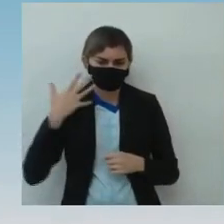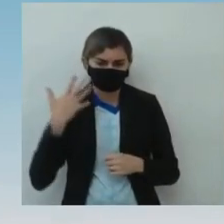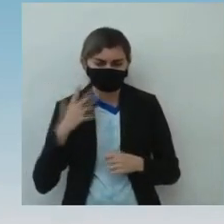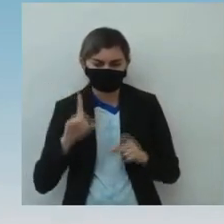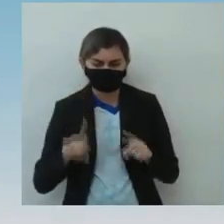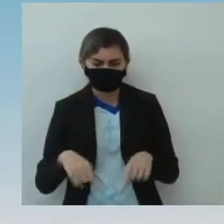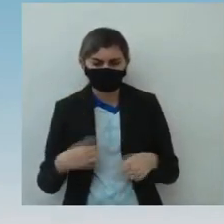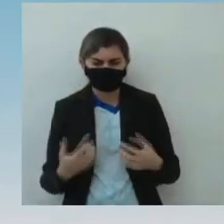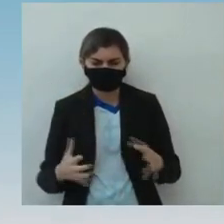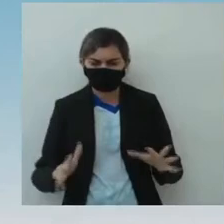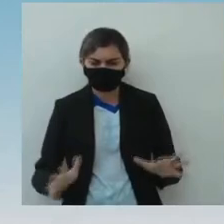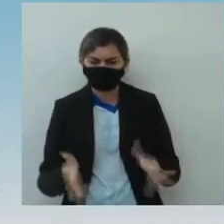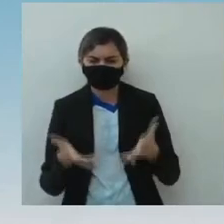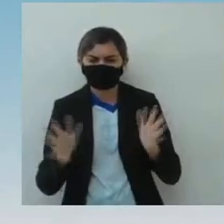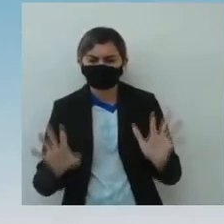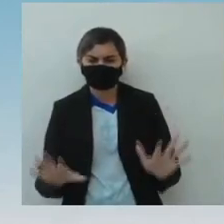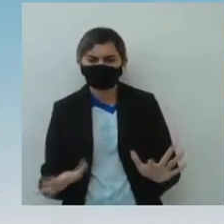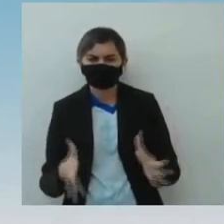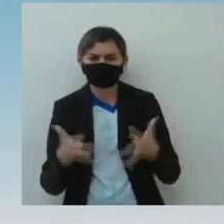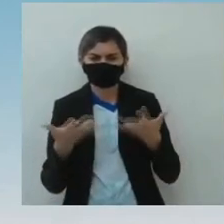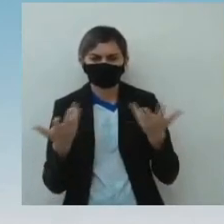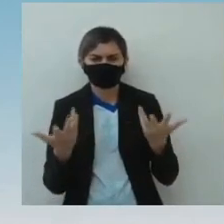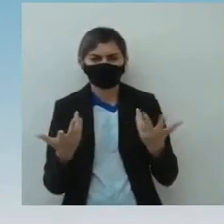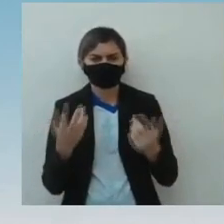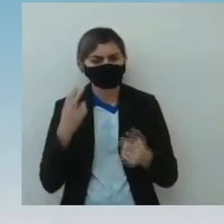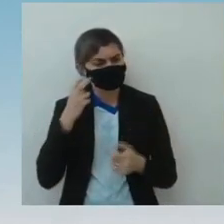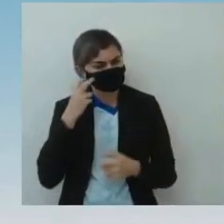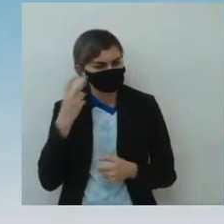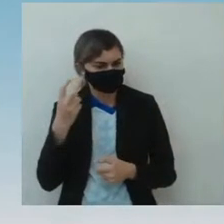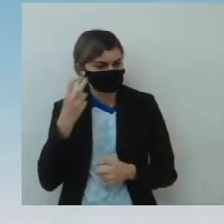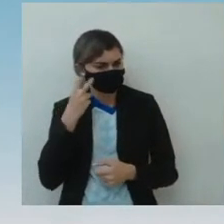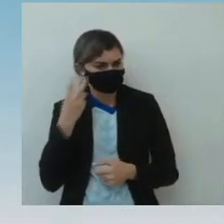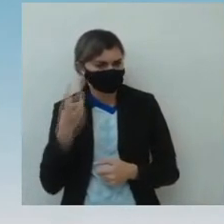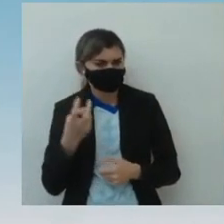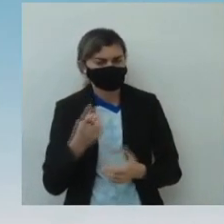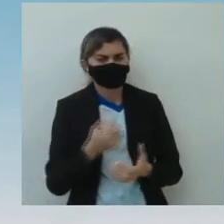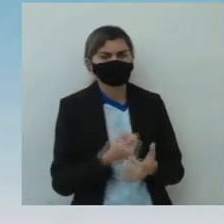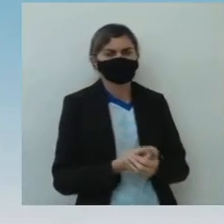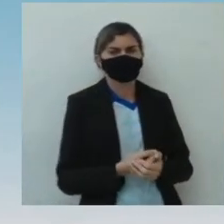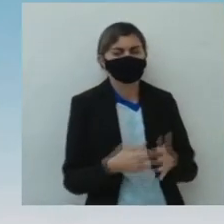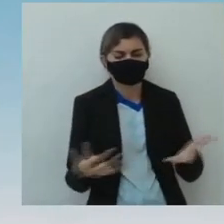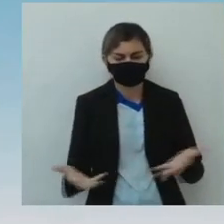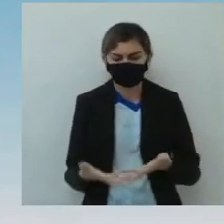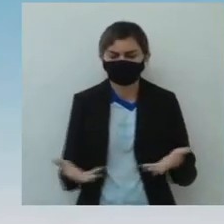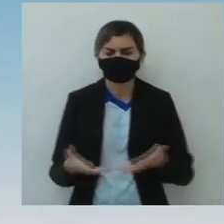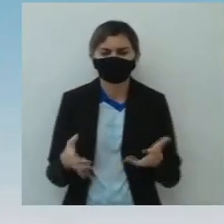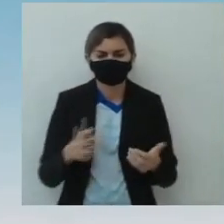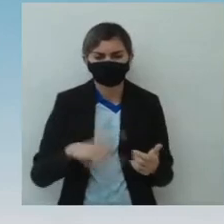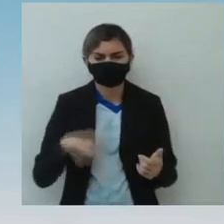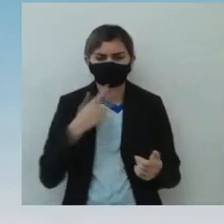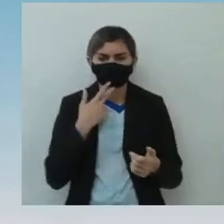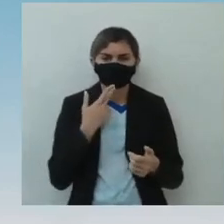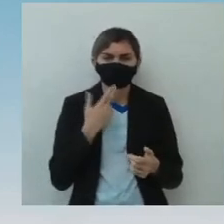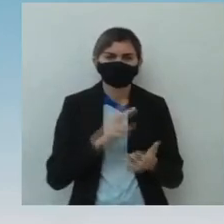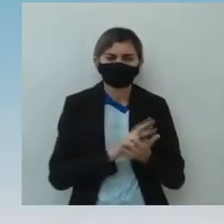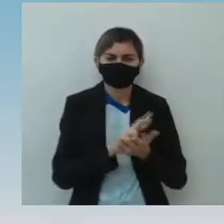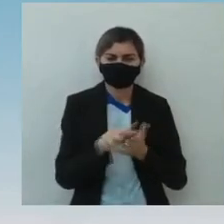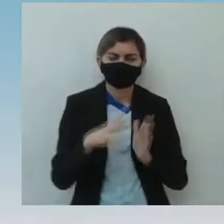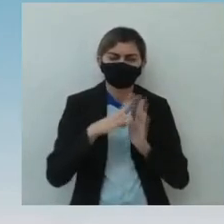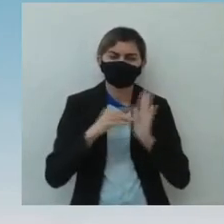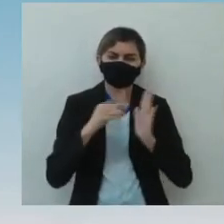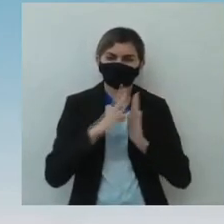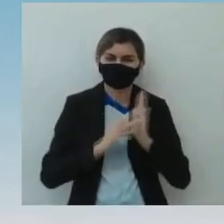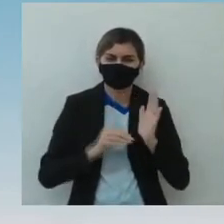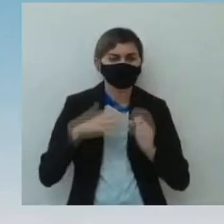elas encorajam a compreensão intelectual e agora vamos falar sobre os espinhos de